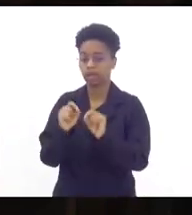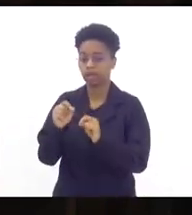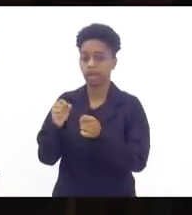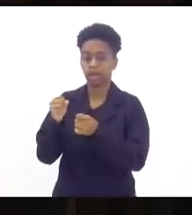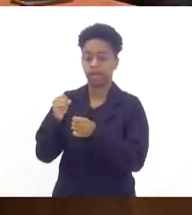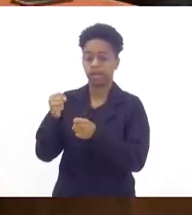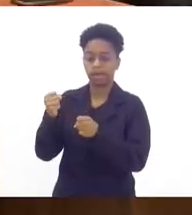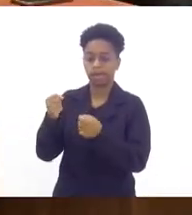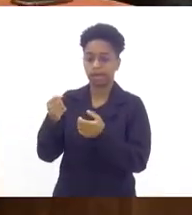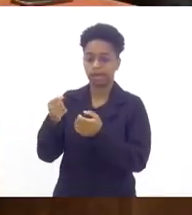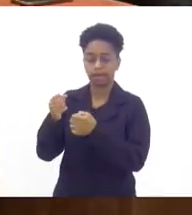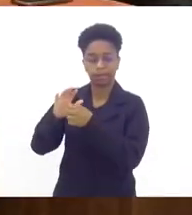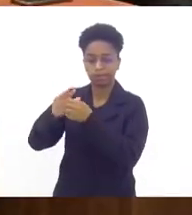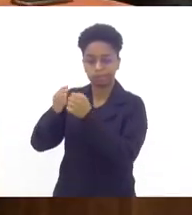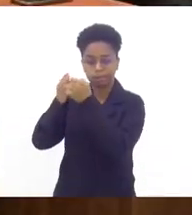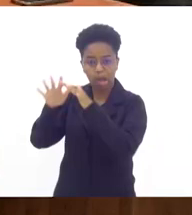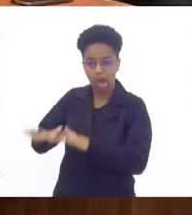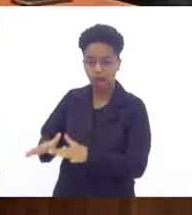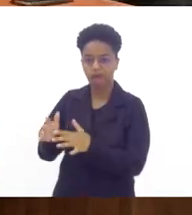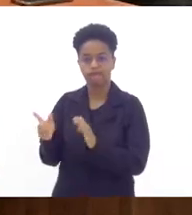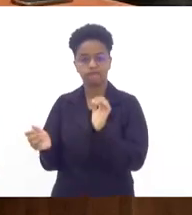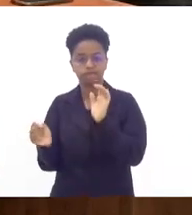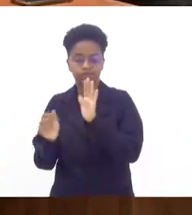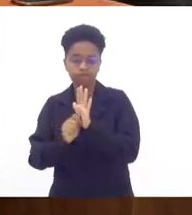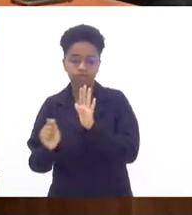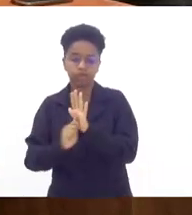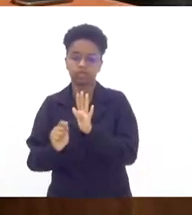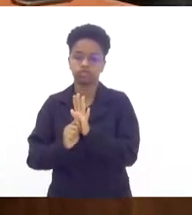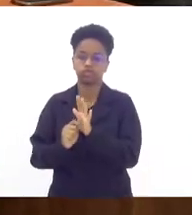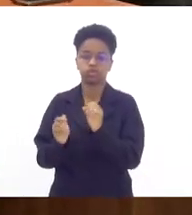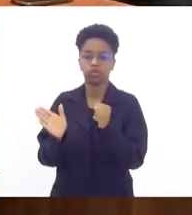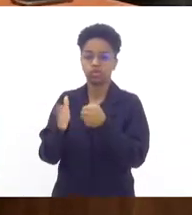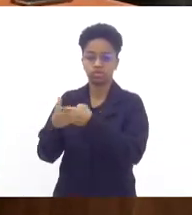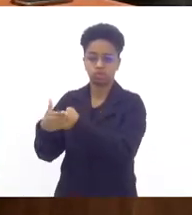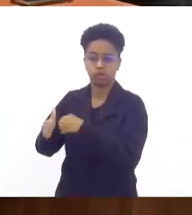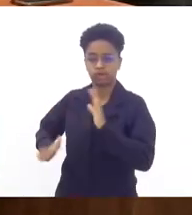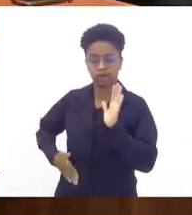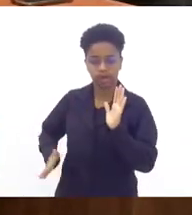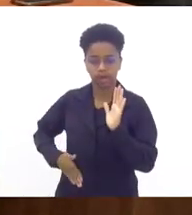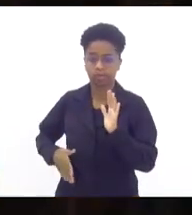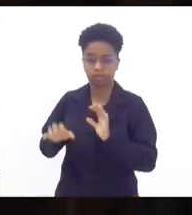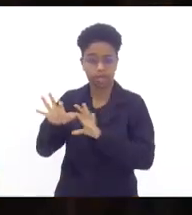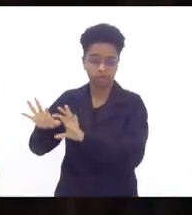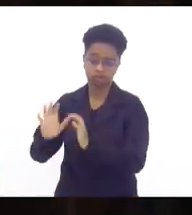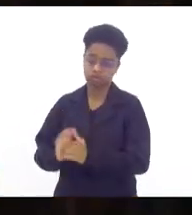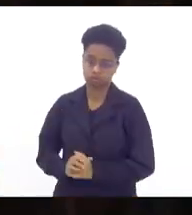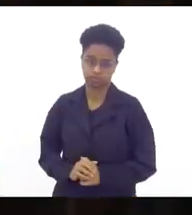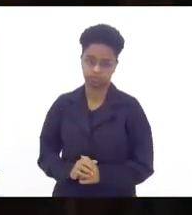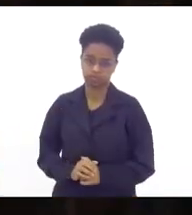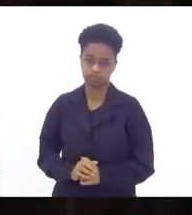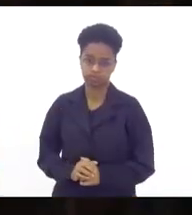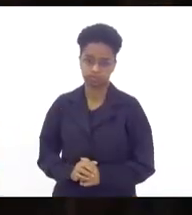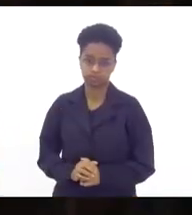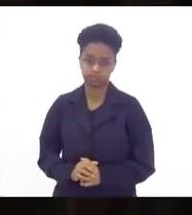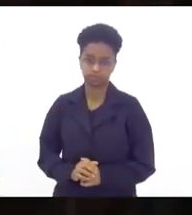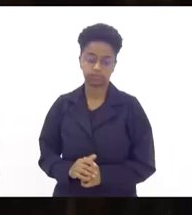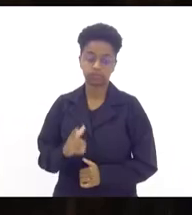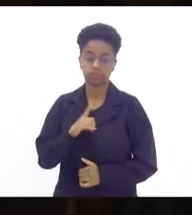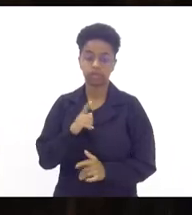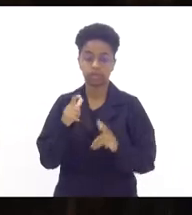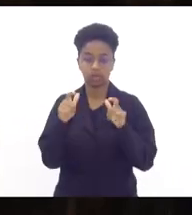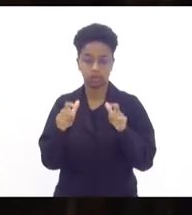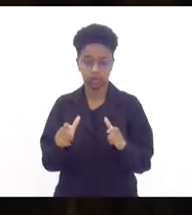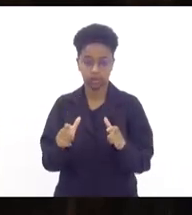prostituição vício esconderijo de de vagabundo é isso que tem lá tem um espaço